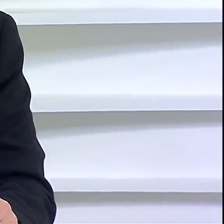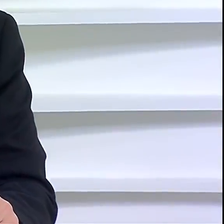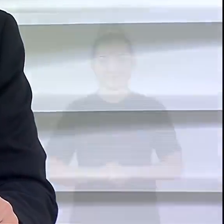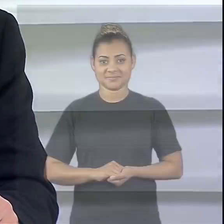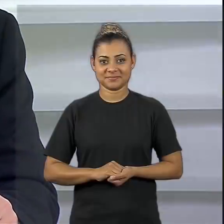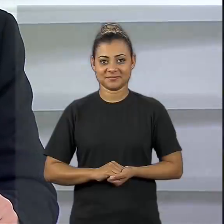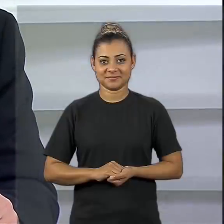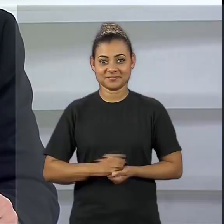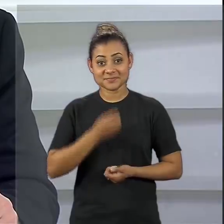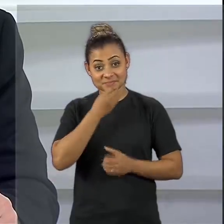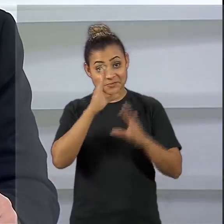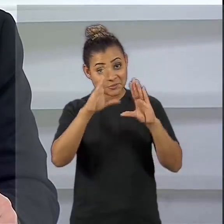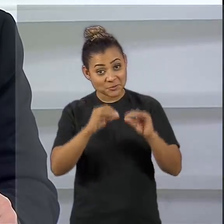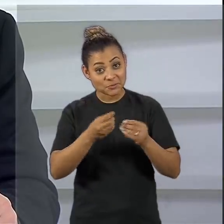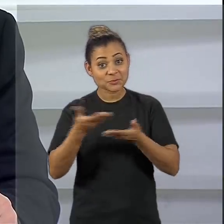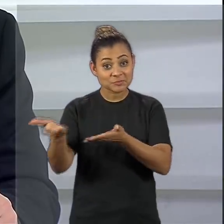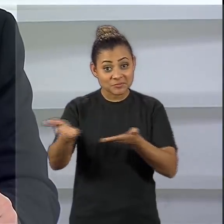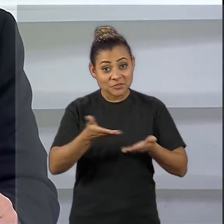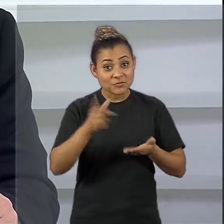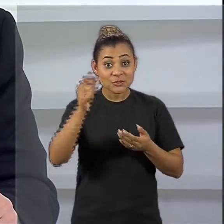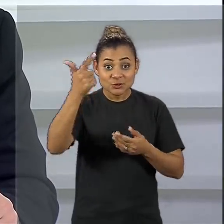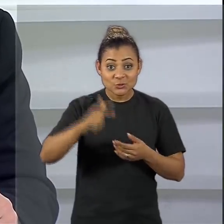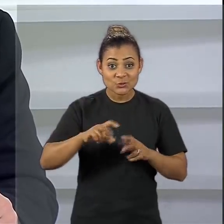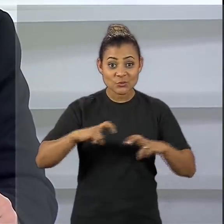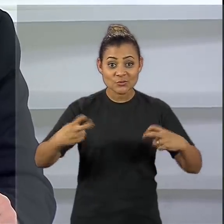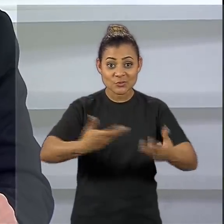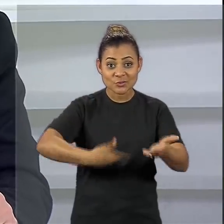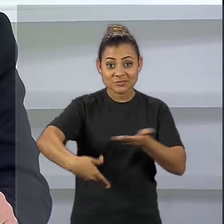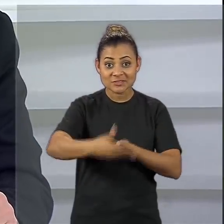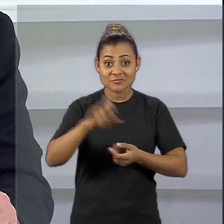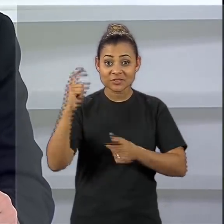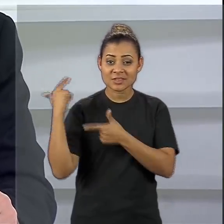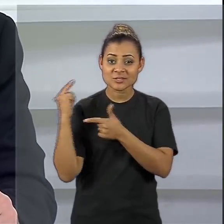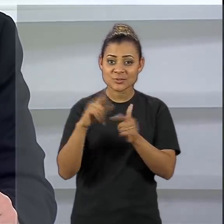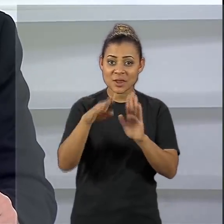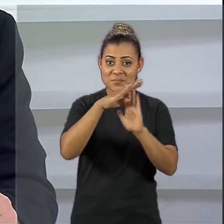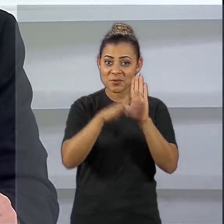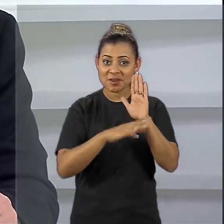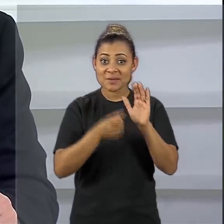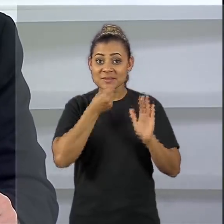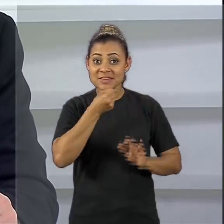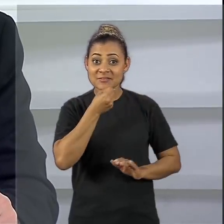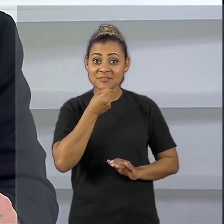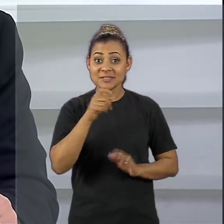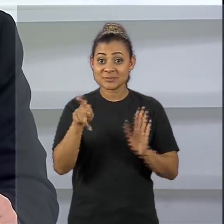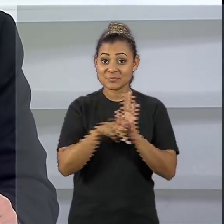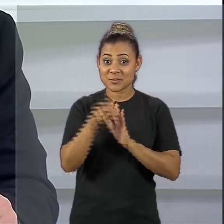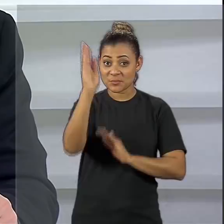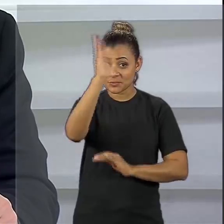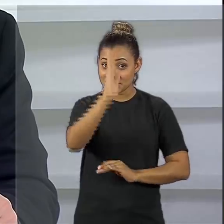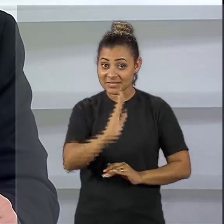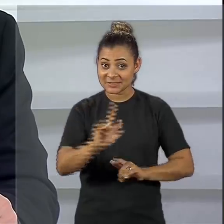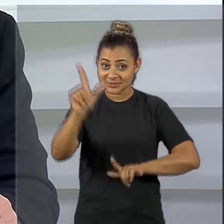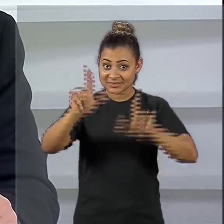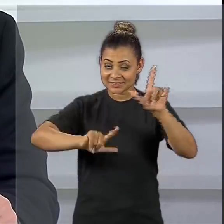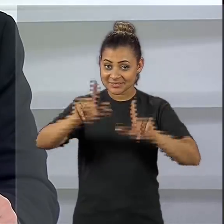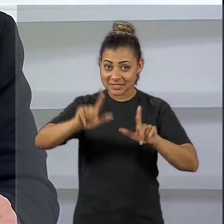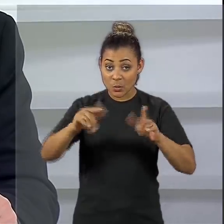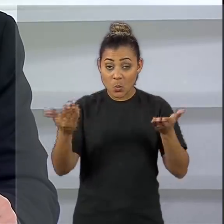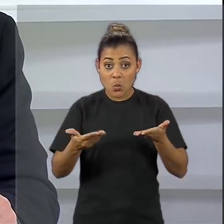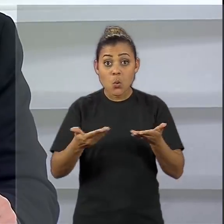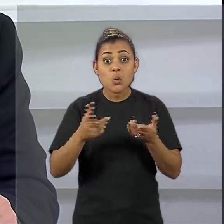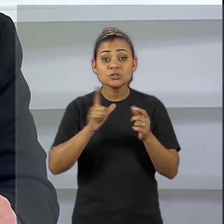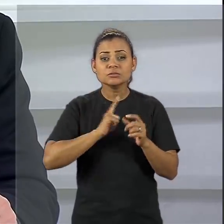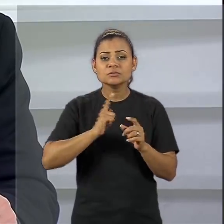Boa noite, bem-vindos a mais este Roda Viva, o mais tradicional programa de entrevistas da TV brasileira. No programa de hoje